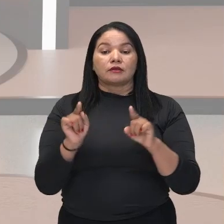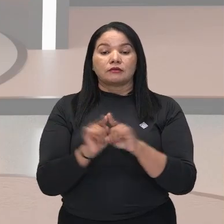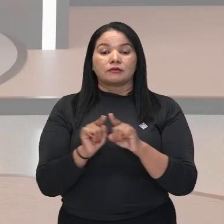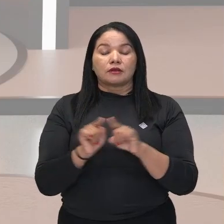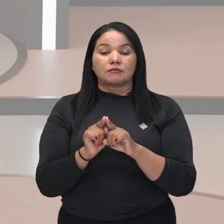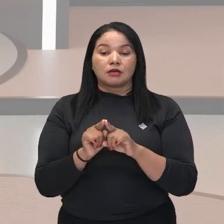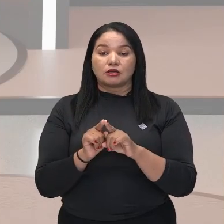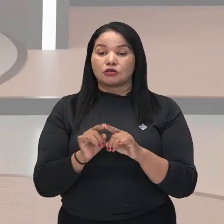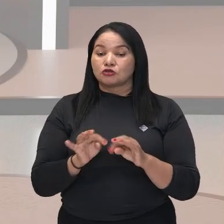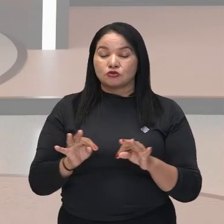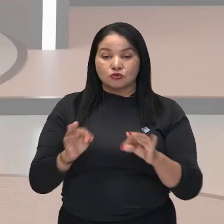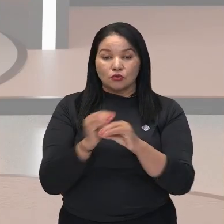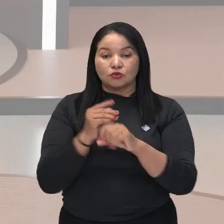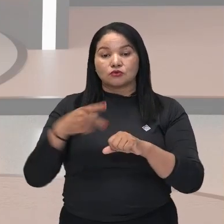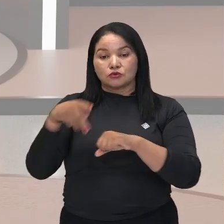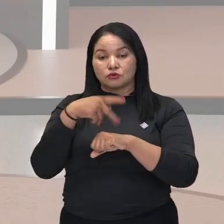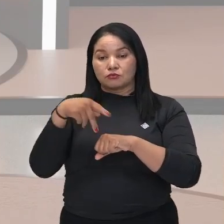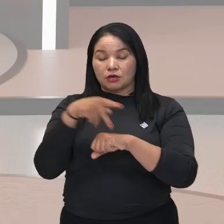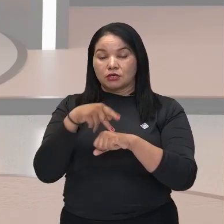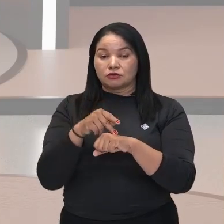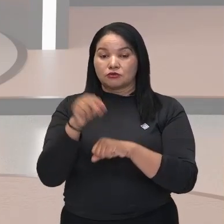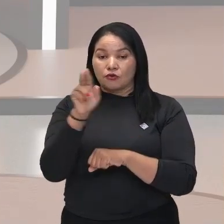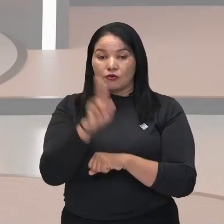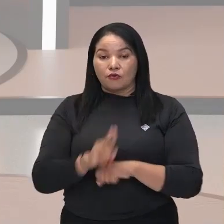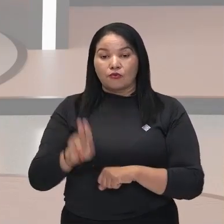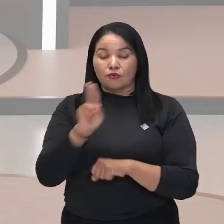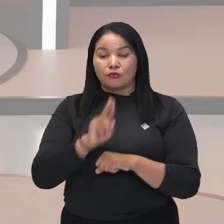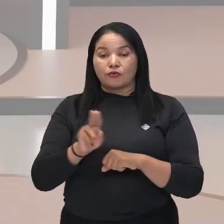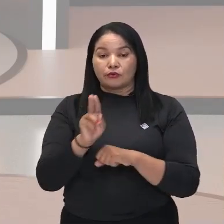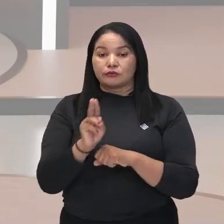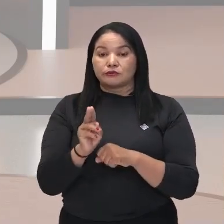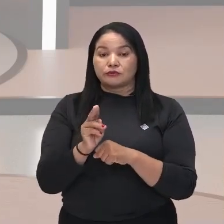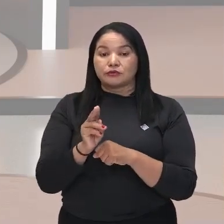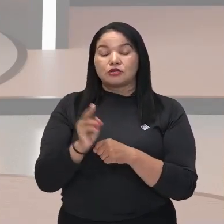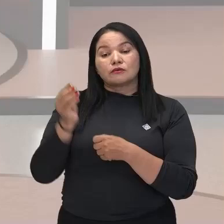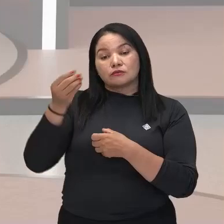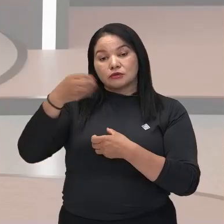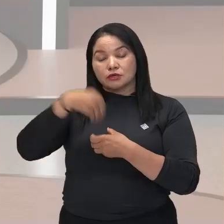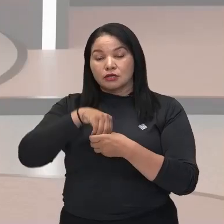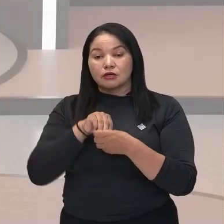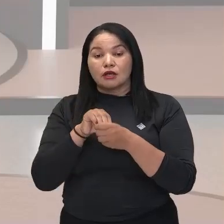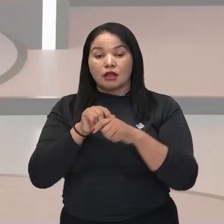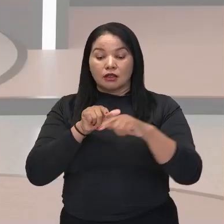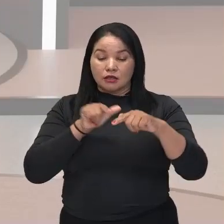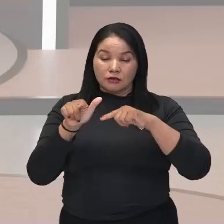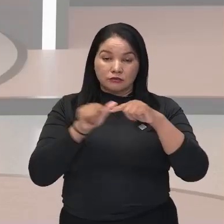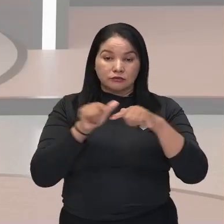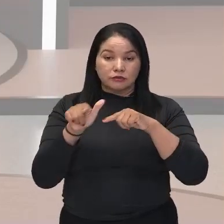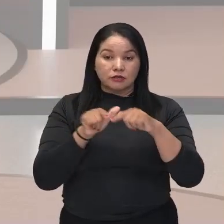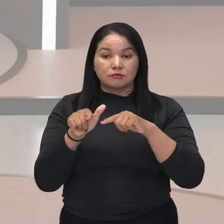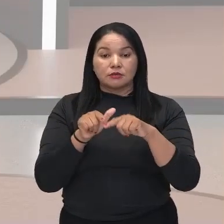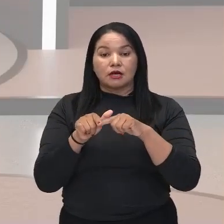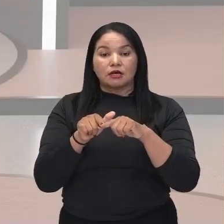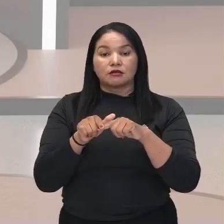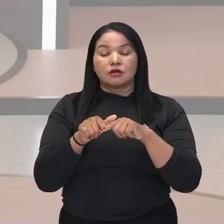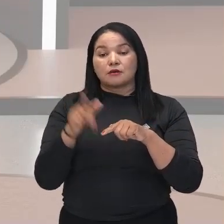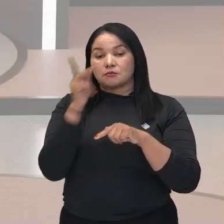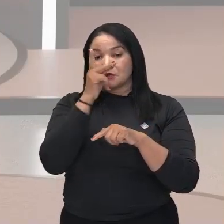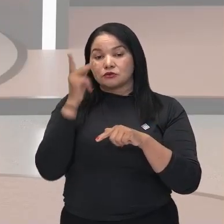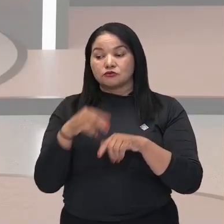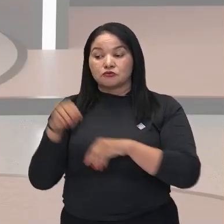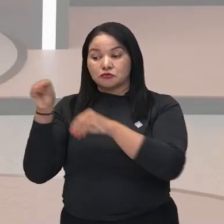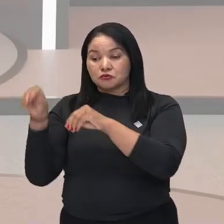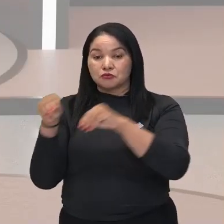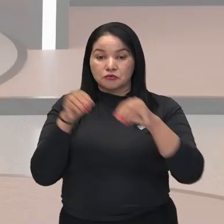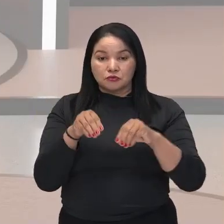todos eles, gente, há o uso interno, né, de força de trabalho de estrangeiros também,